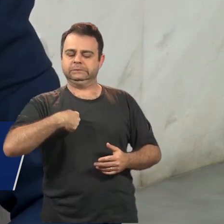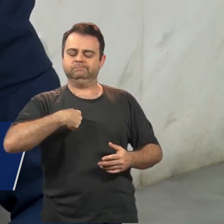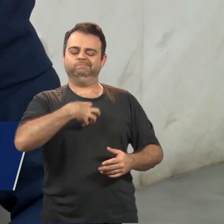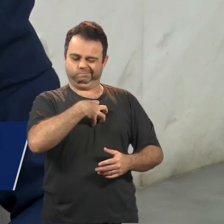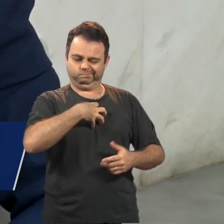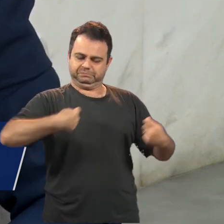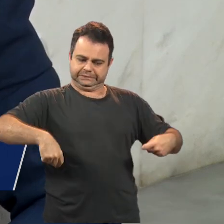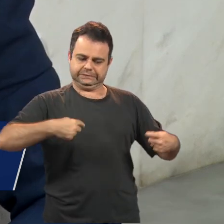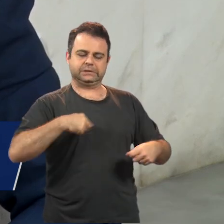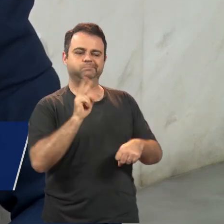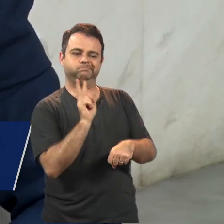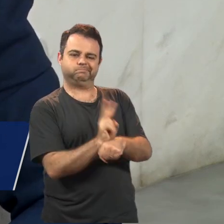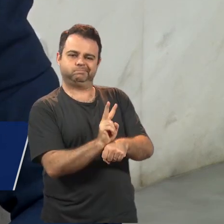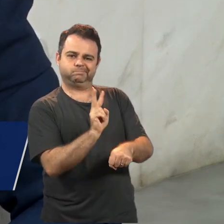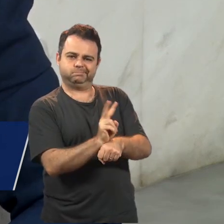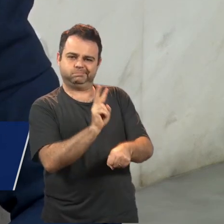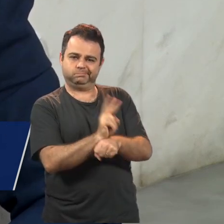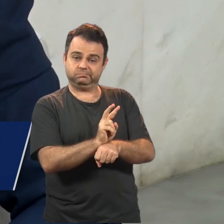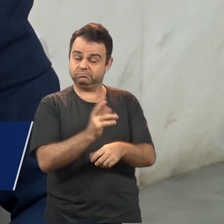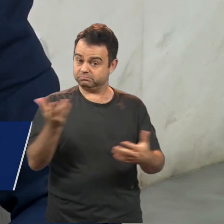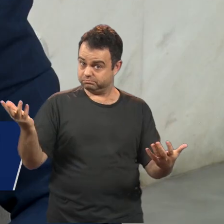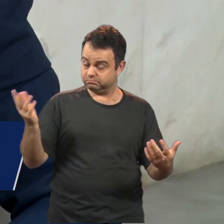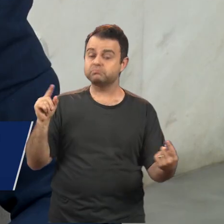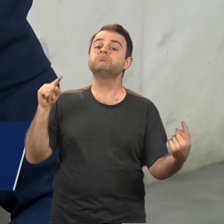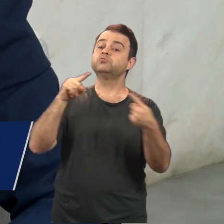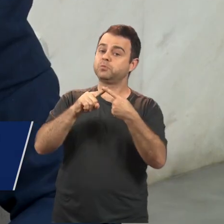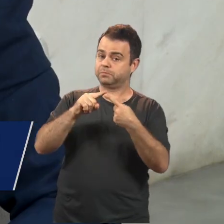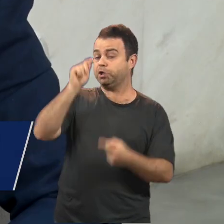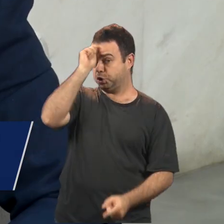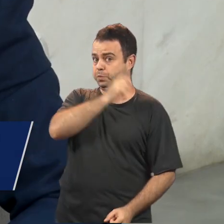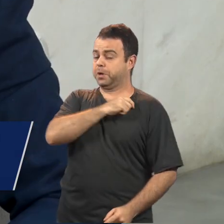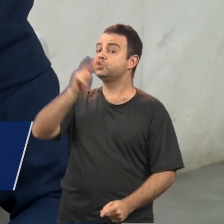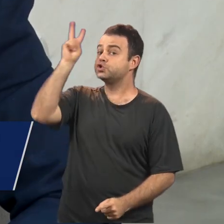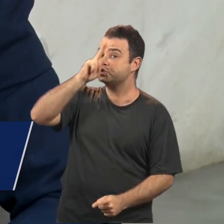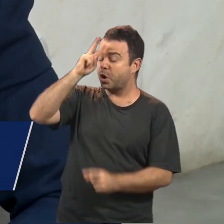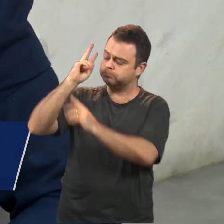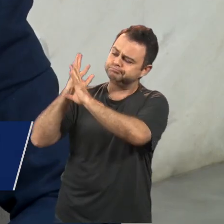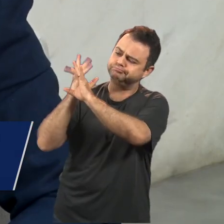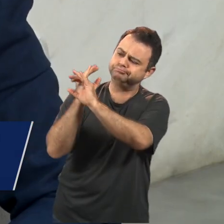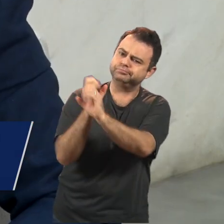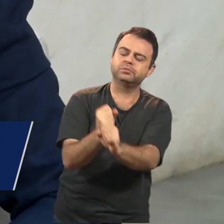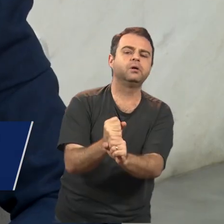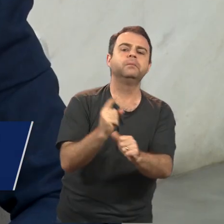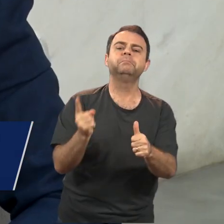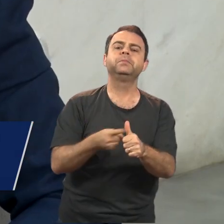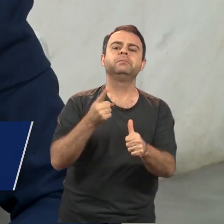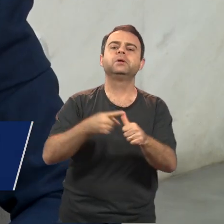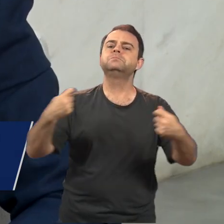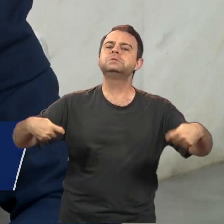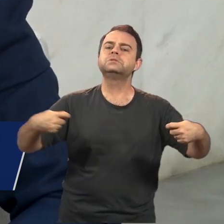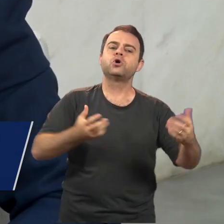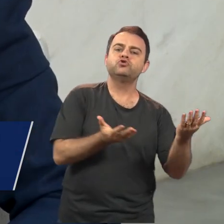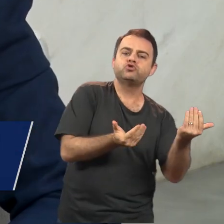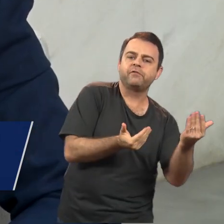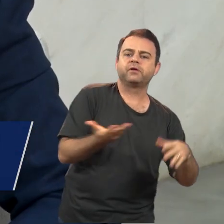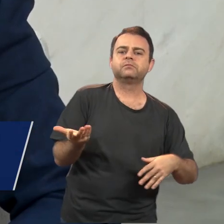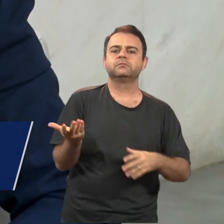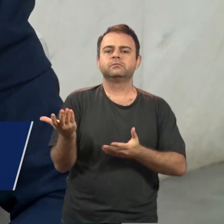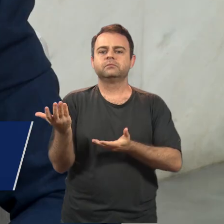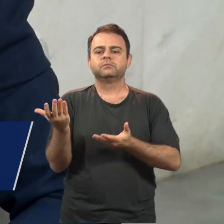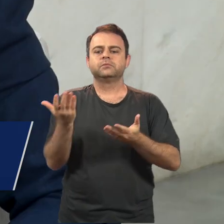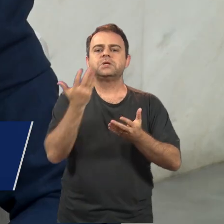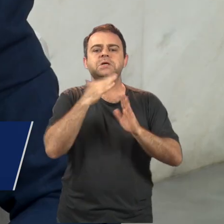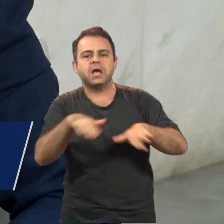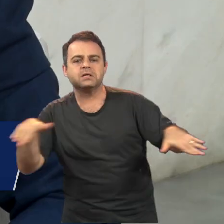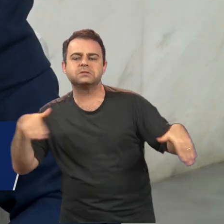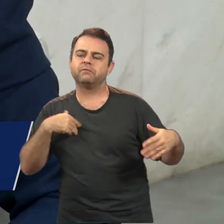primeiro passo é fazer as nossas crianças, os nossos adolescentes, conhecerem essa riqueza cultural e histórica